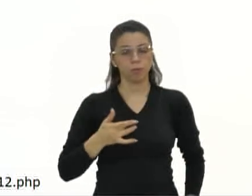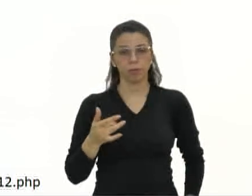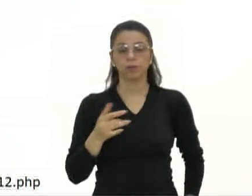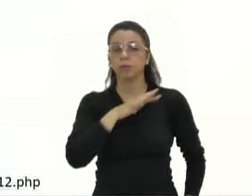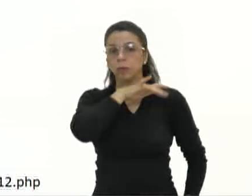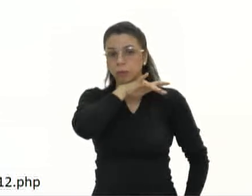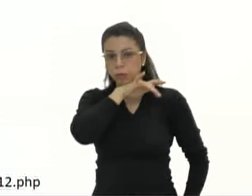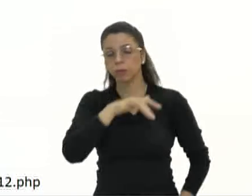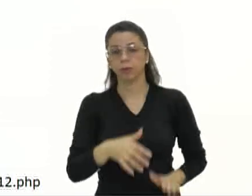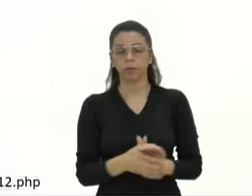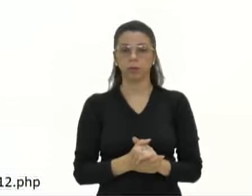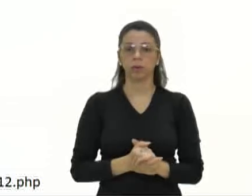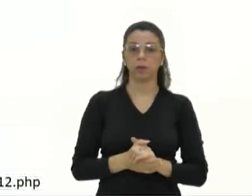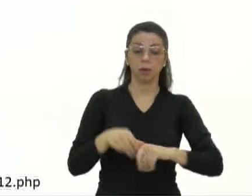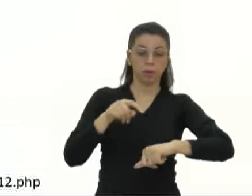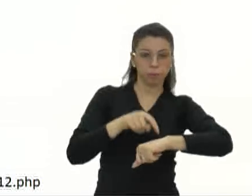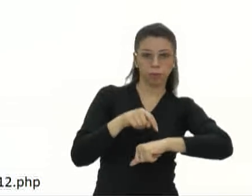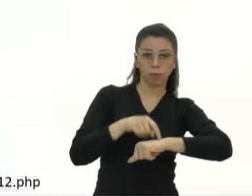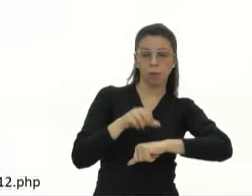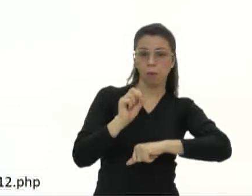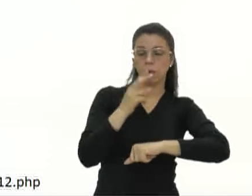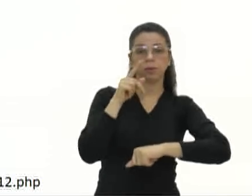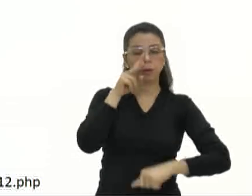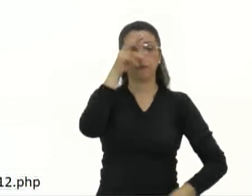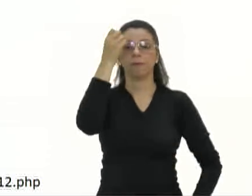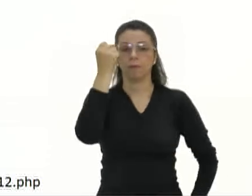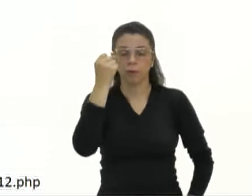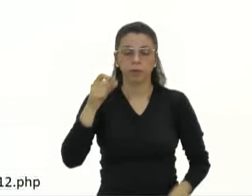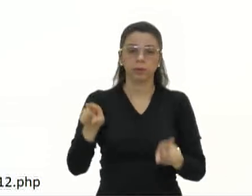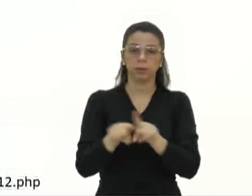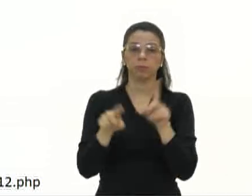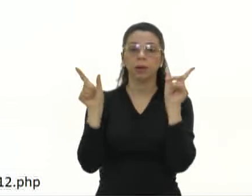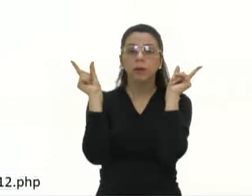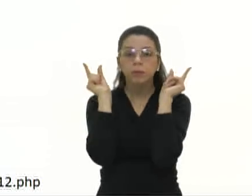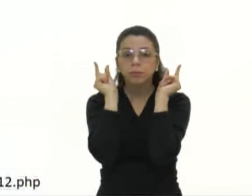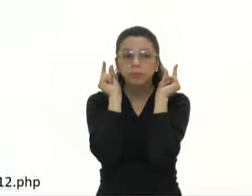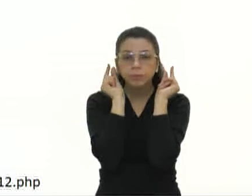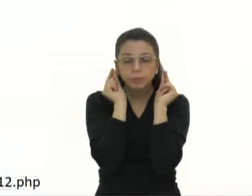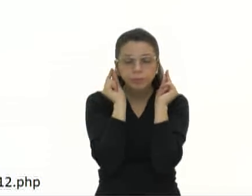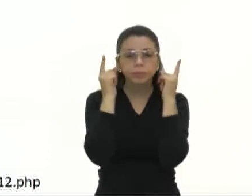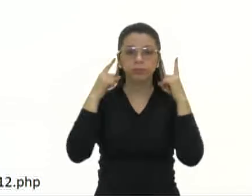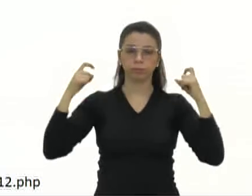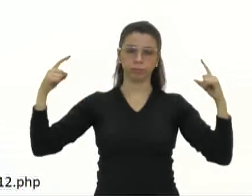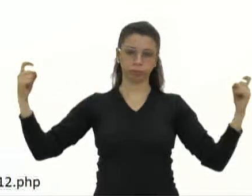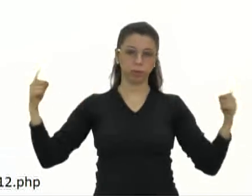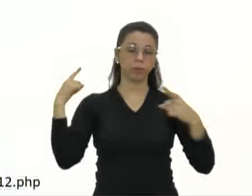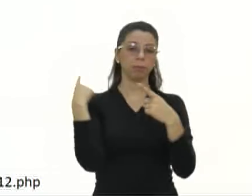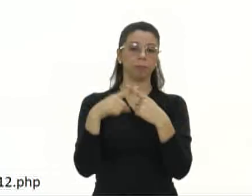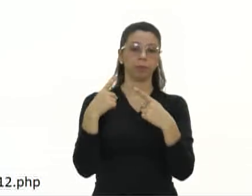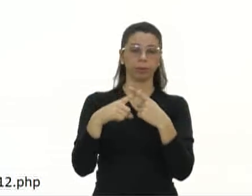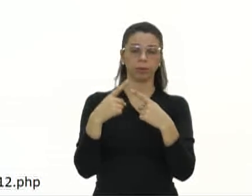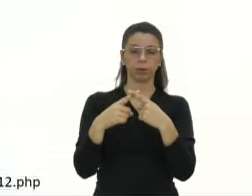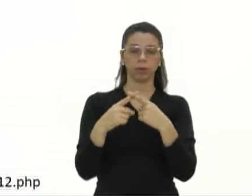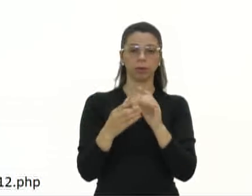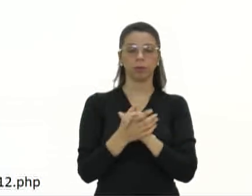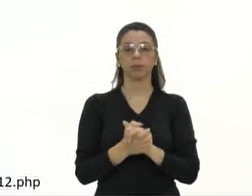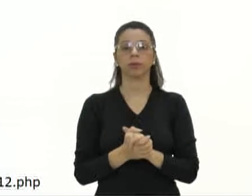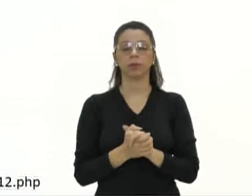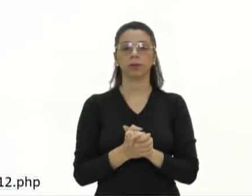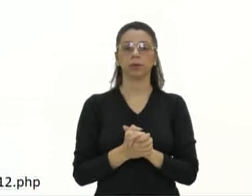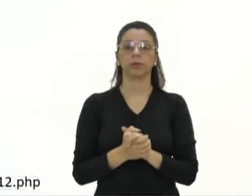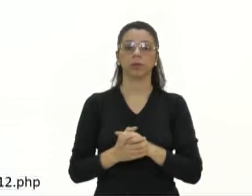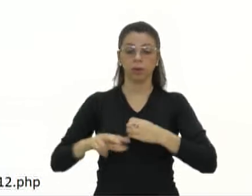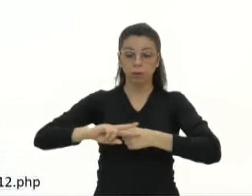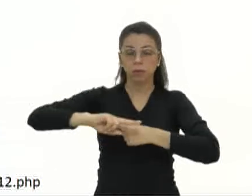dependendo do tempo e da intensidade do som. A perda auditiva induzida por ruído é cumulativa e os